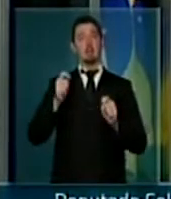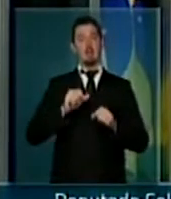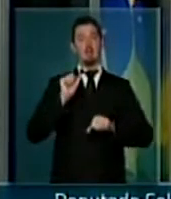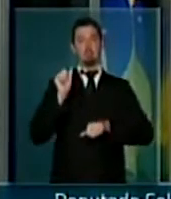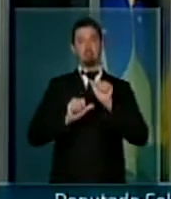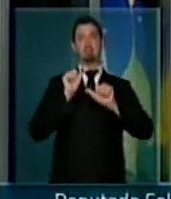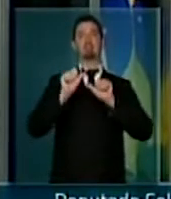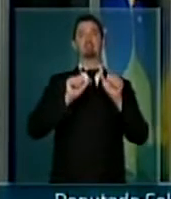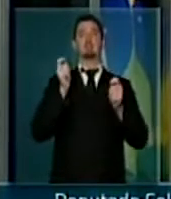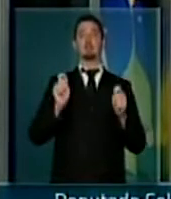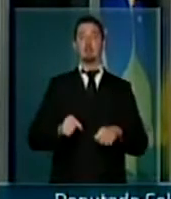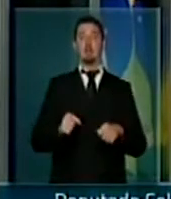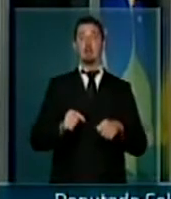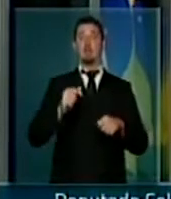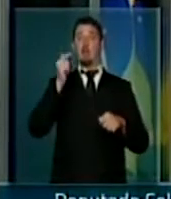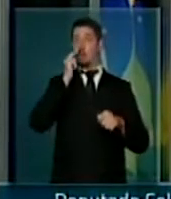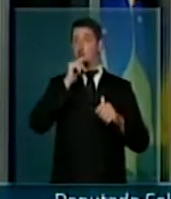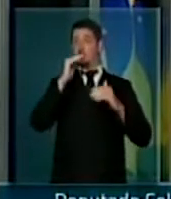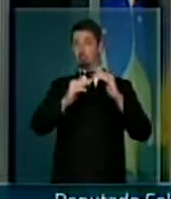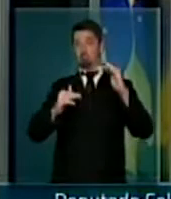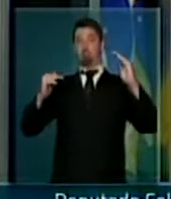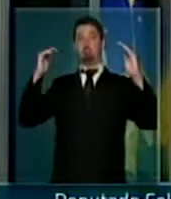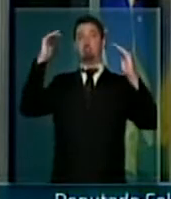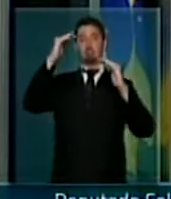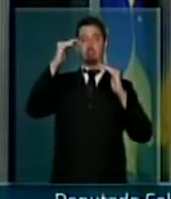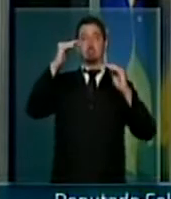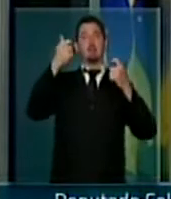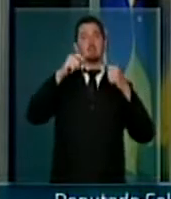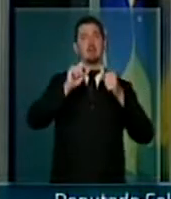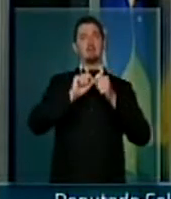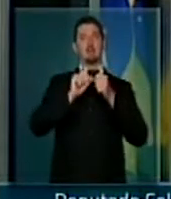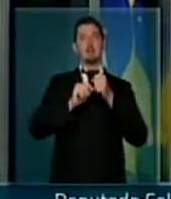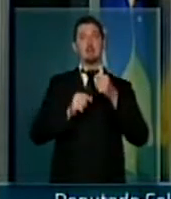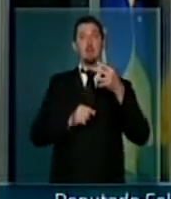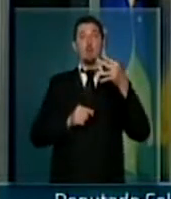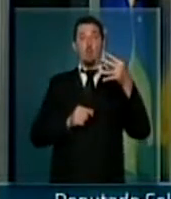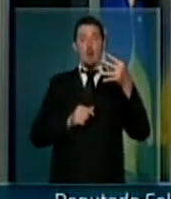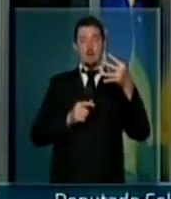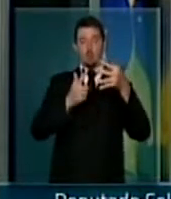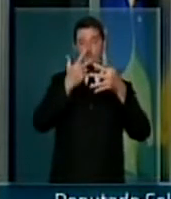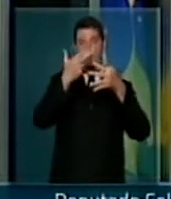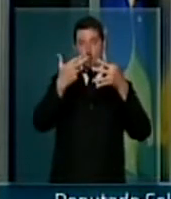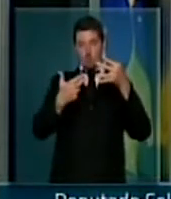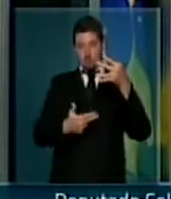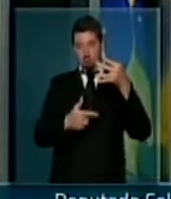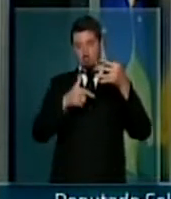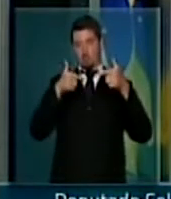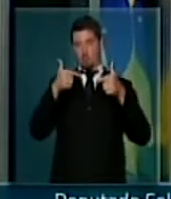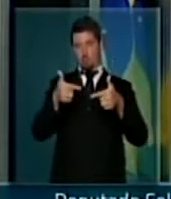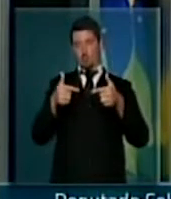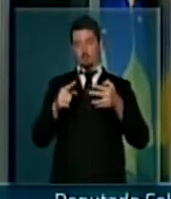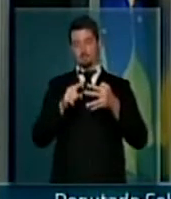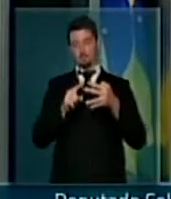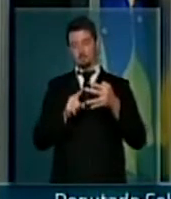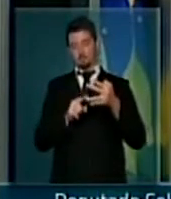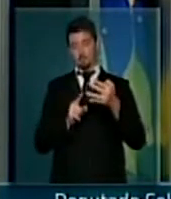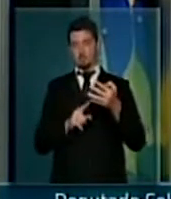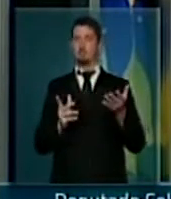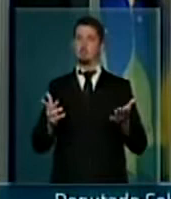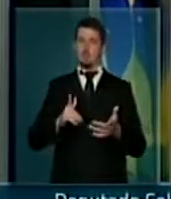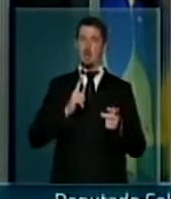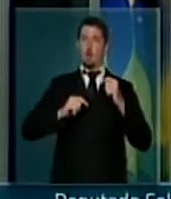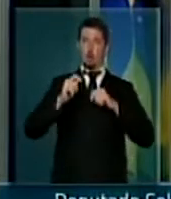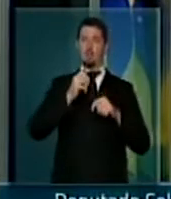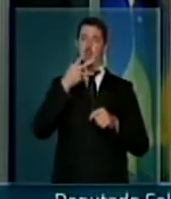o jogo. Para chegar lá, vai ter que atuar em 4 frentes. É verdade que vivemos um bom